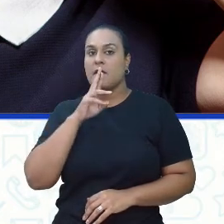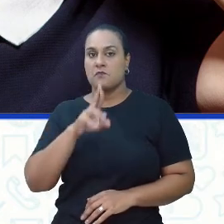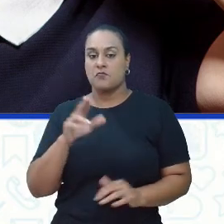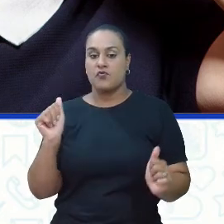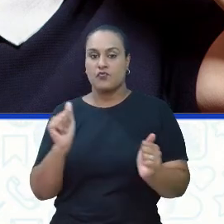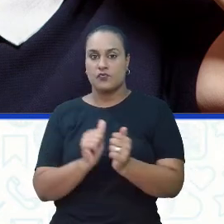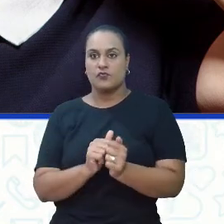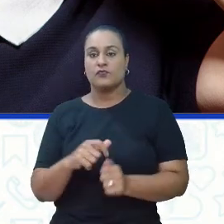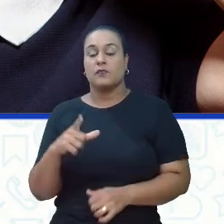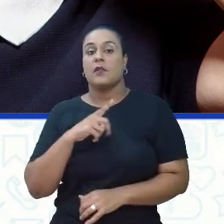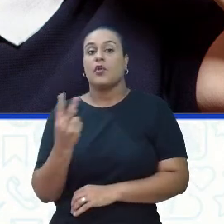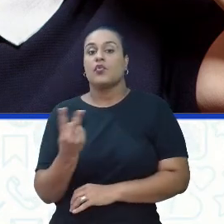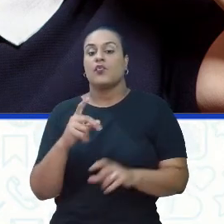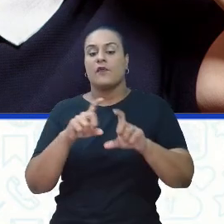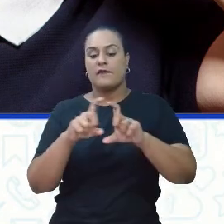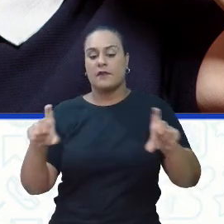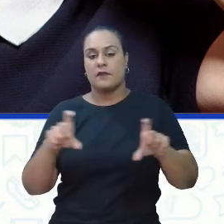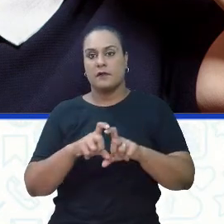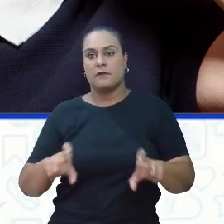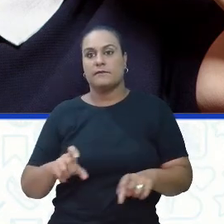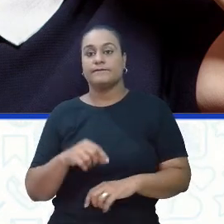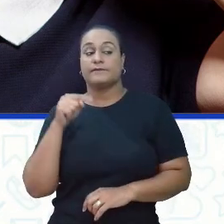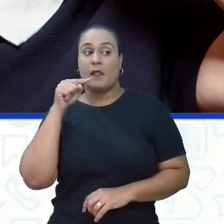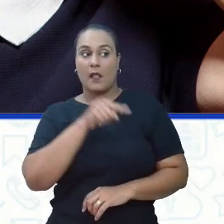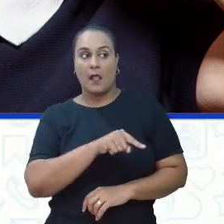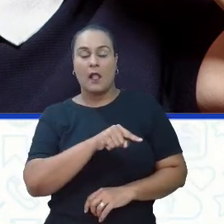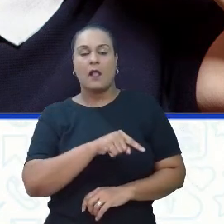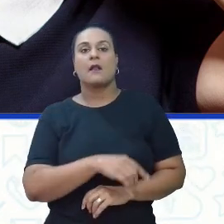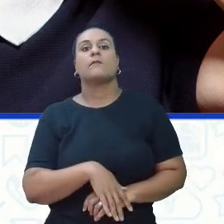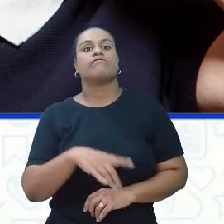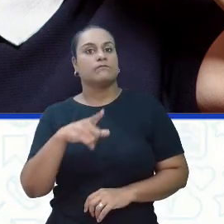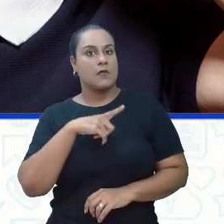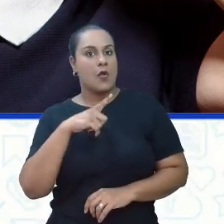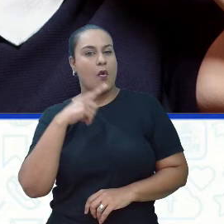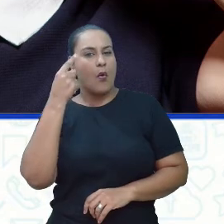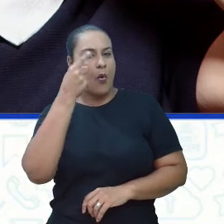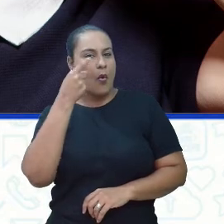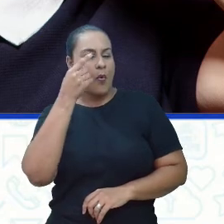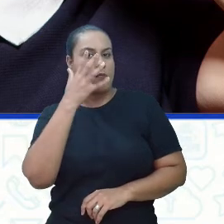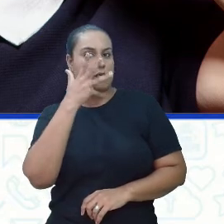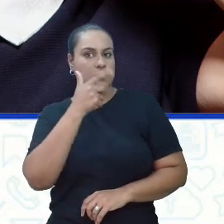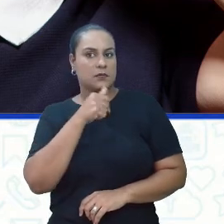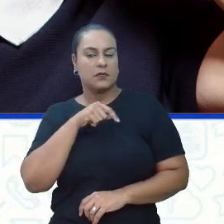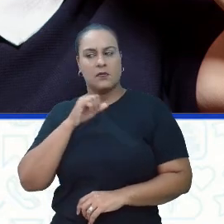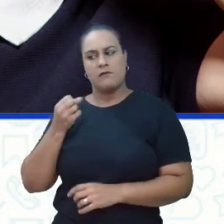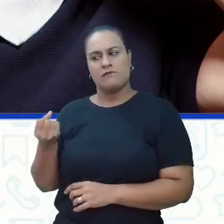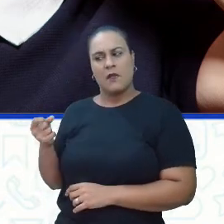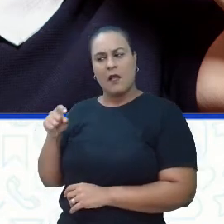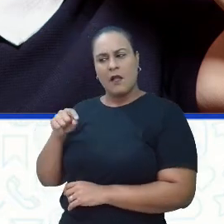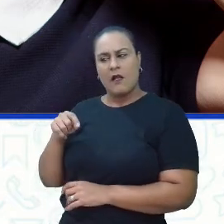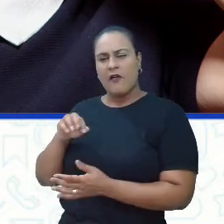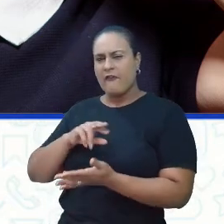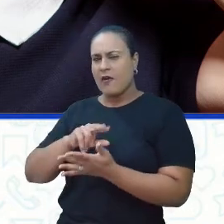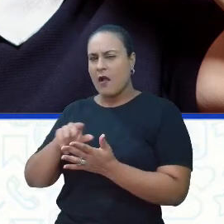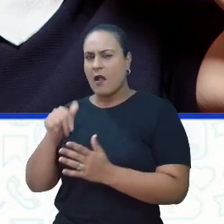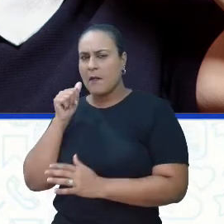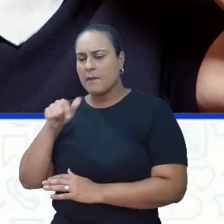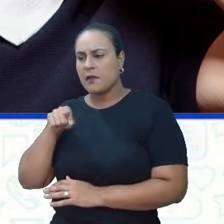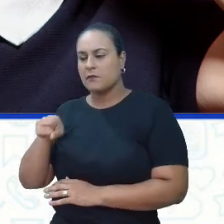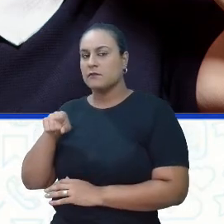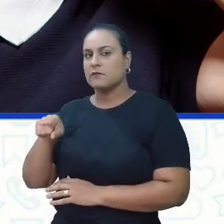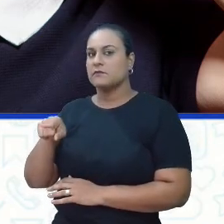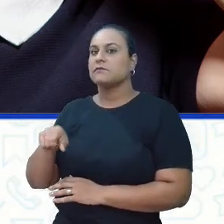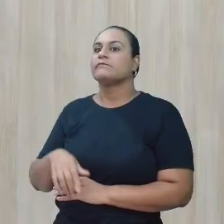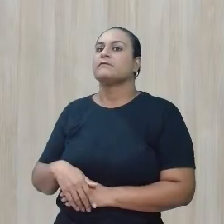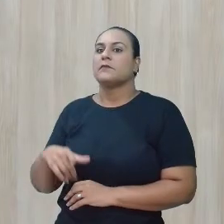tenho duas frases. Ela tem olhos bonitos e elas têm olhos bonitos. Eu acho que está até bem fácil. Contando